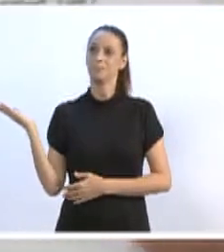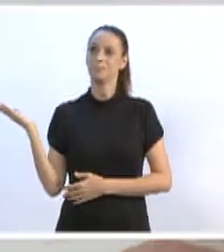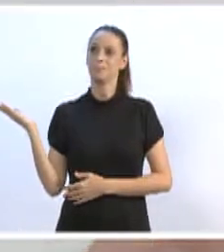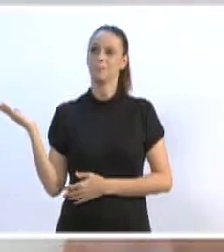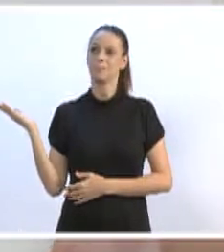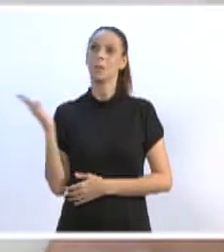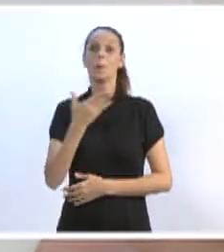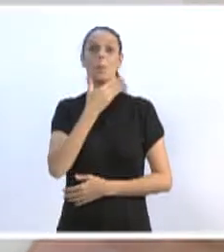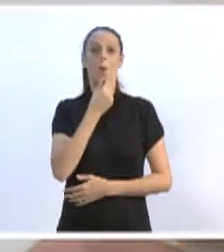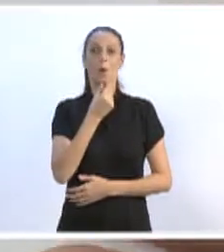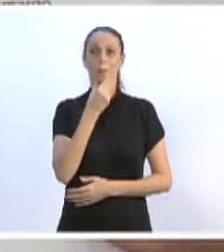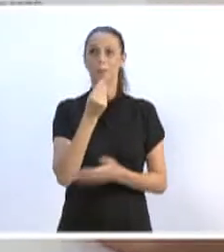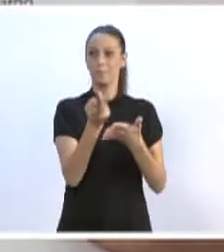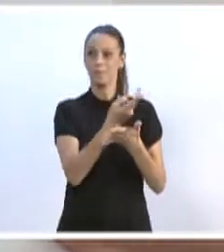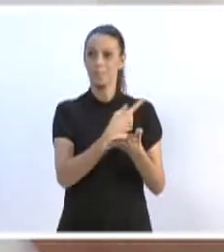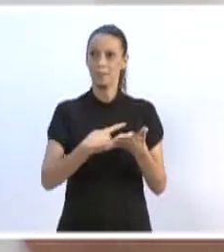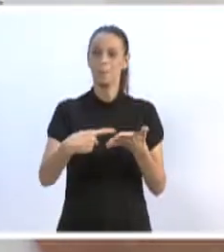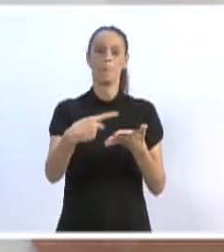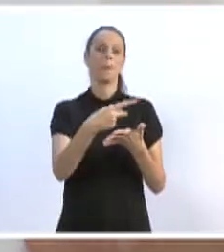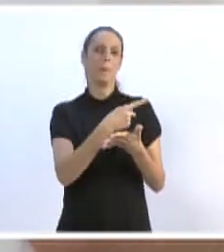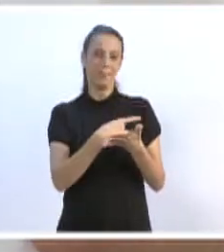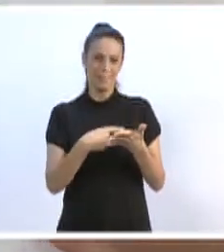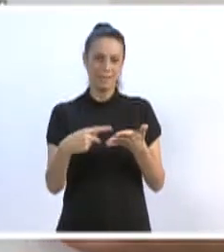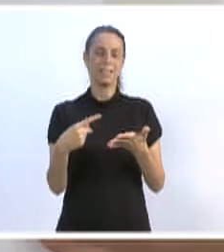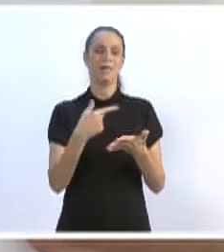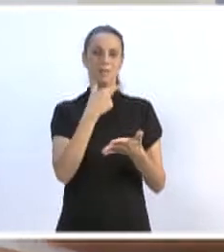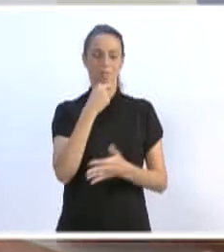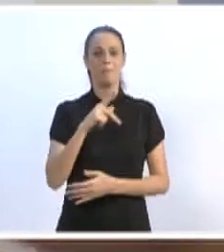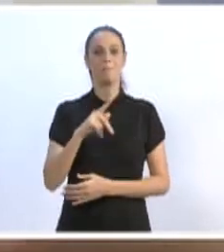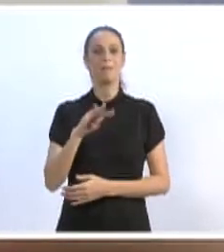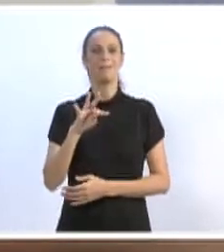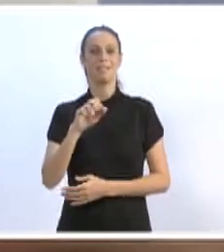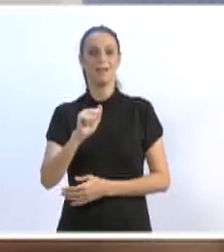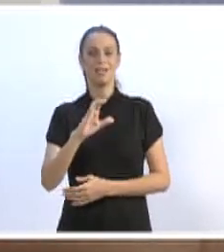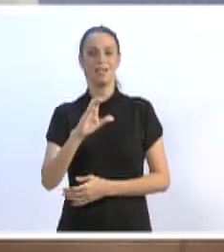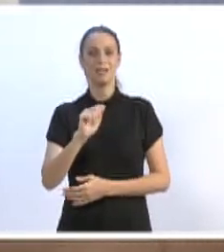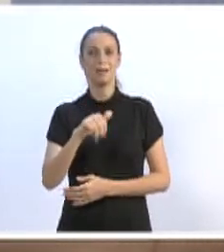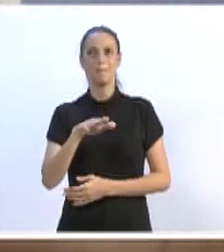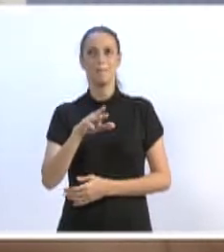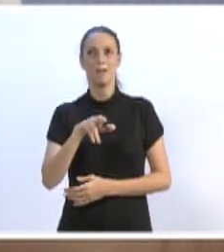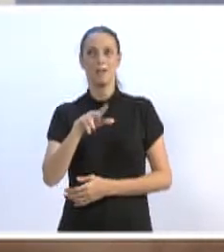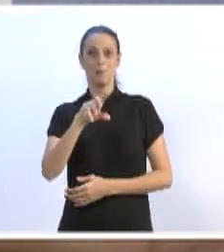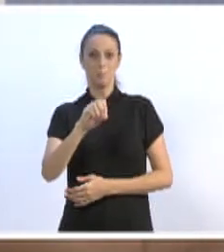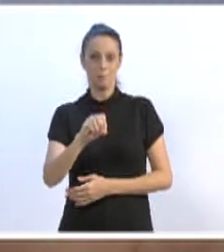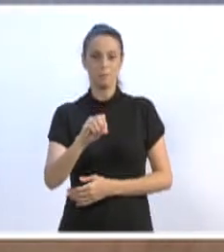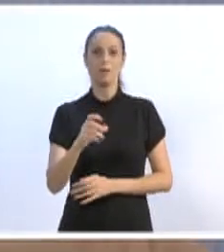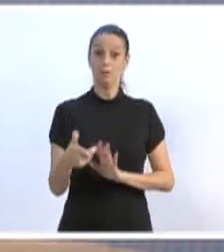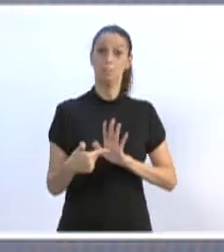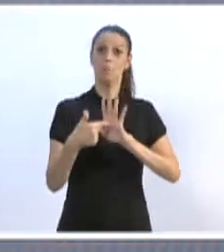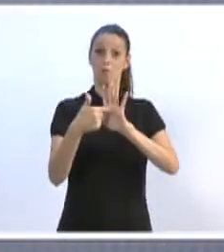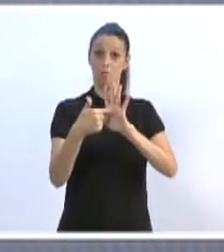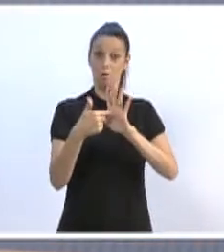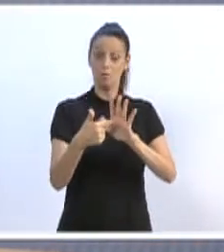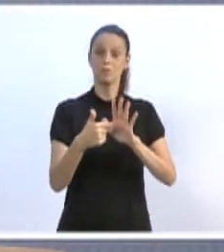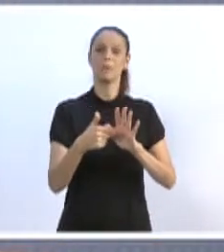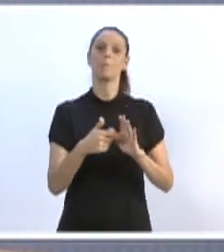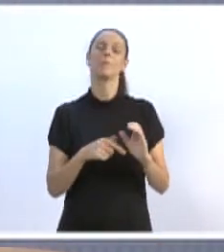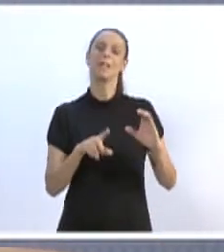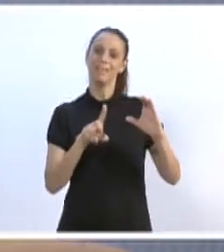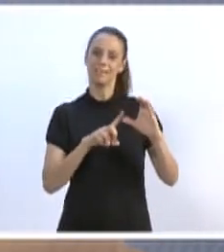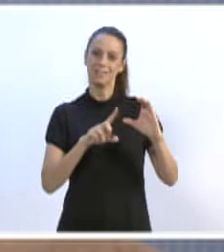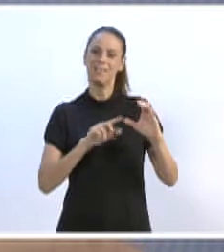no Brasil, que é ilustrada por um quadro de 1982 do artista Pita Camargo. Eu já mostrei